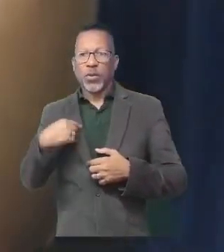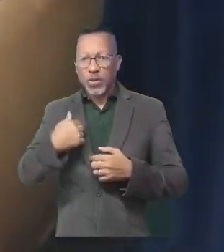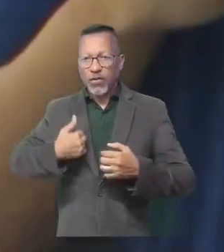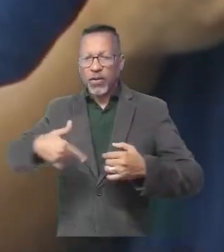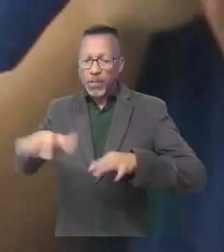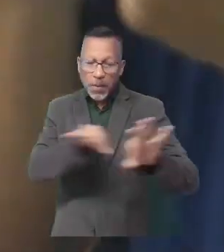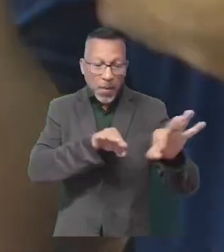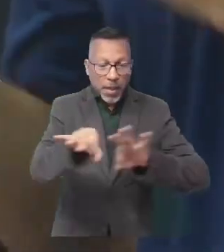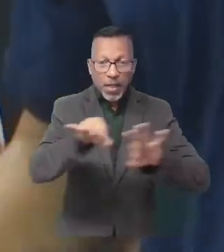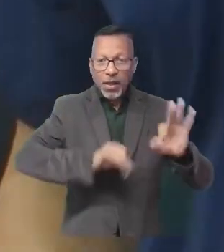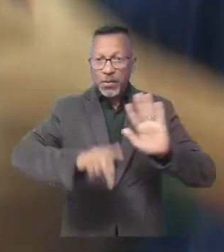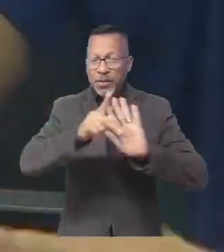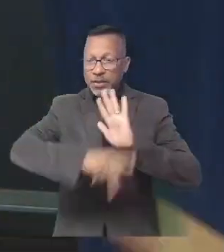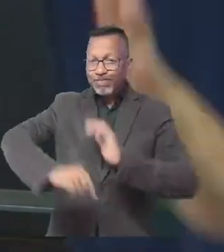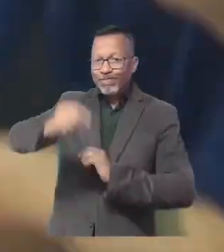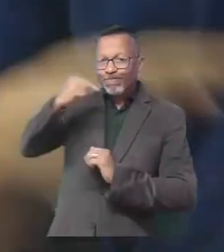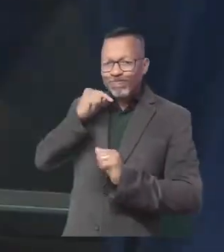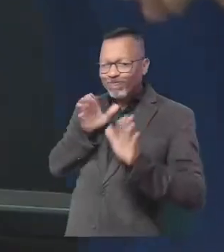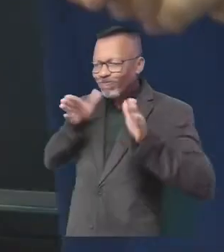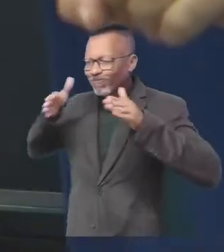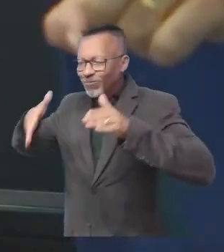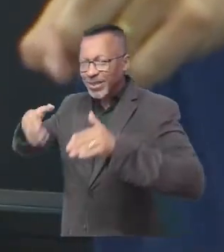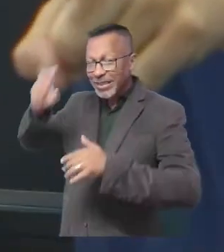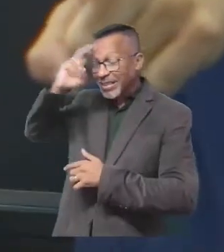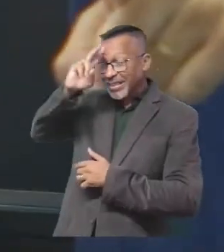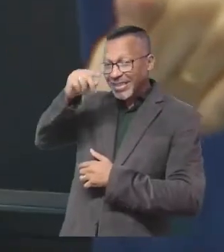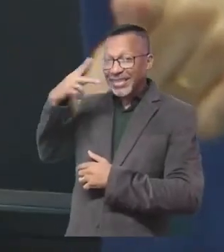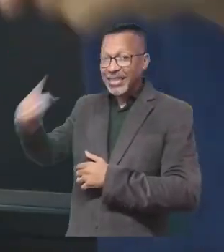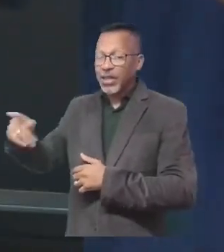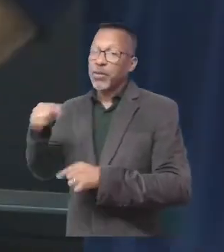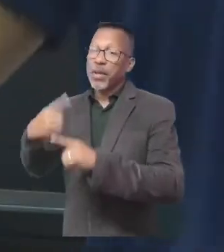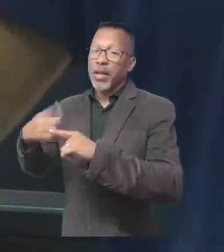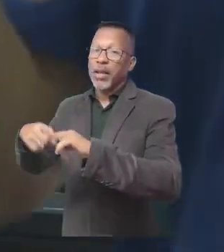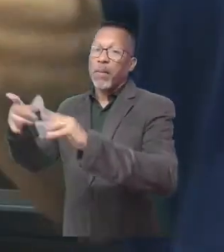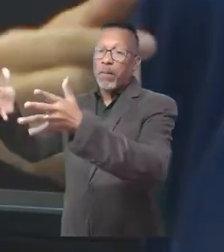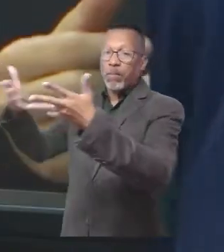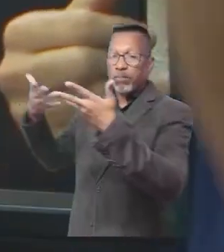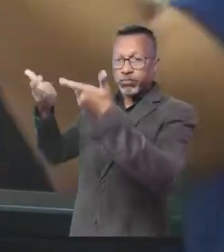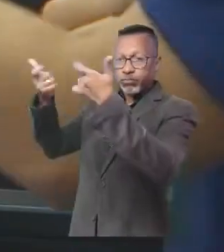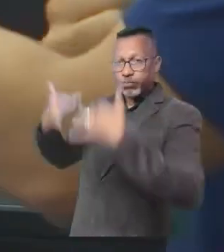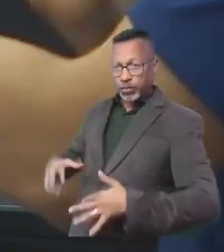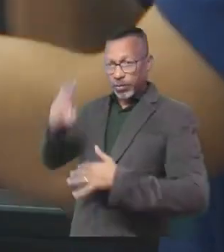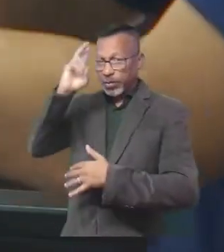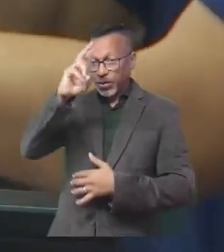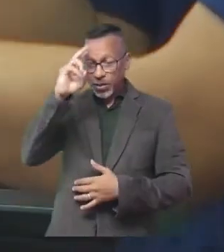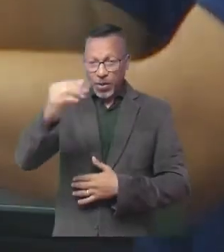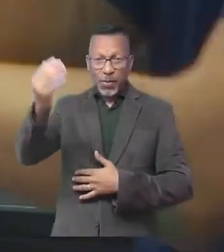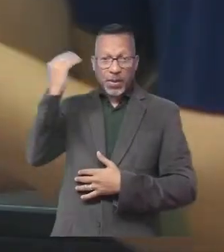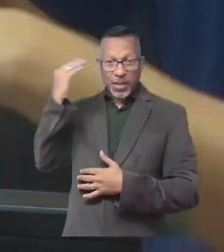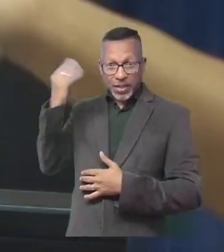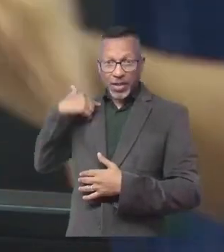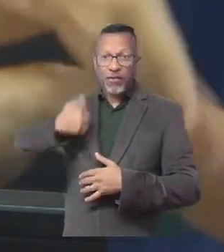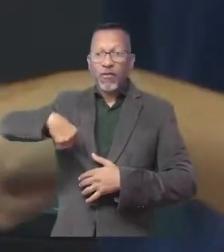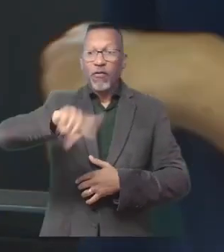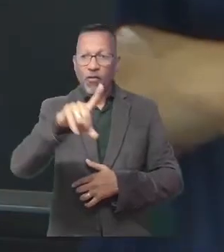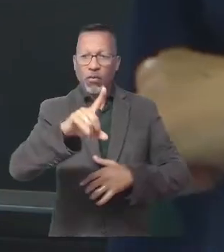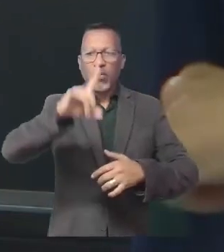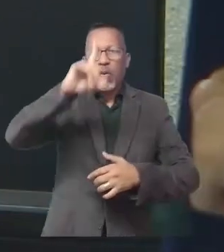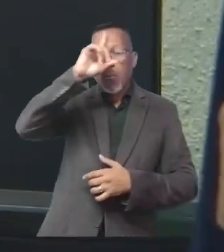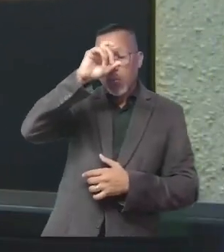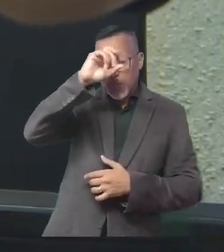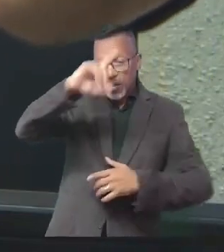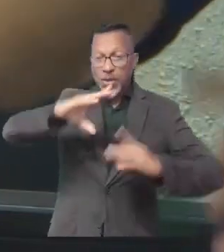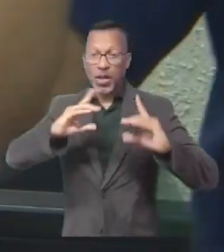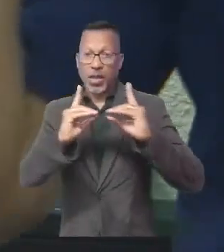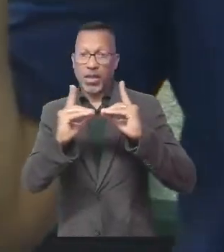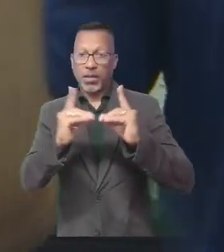esse projeto, eu logo me lembrei dele, pois ele me contou uma história que, quando uma vez ele foi ao médico para ser